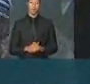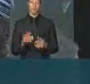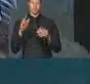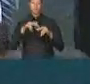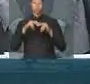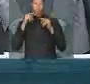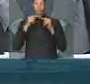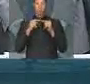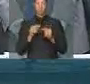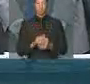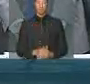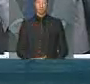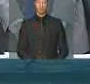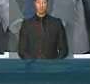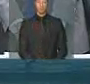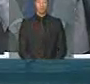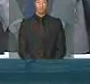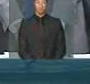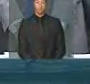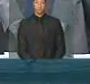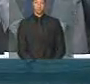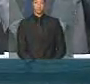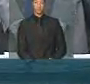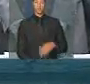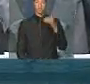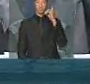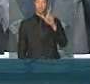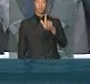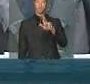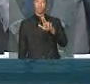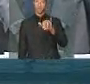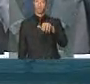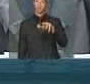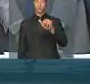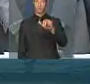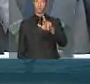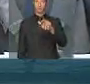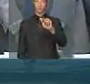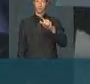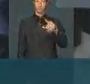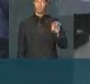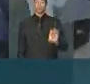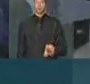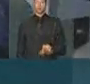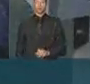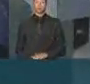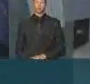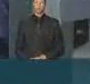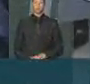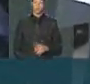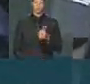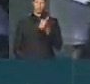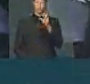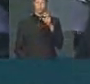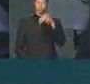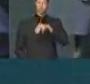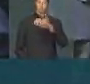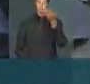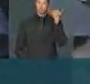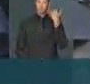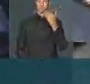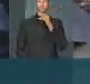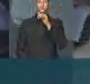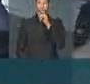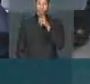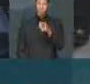acordo deputado Guimarães com a palavra senhor presidente primeiro a questão de ordem há 15 minutos atrás vossa